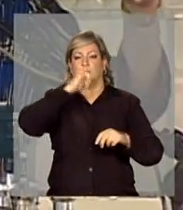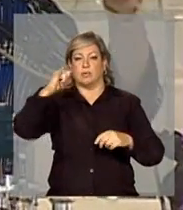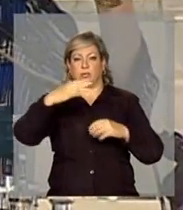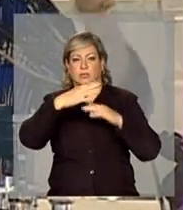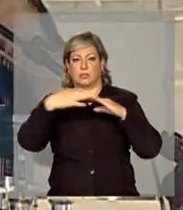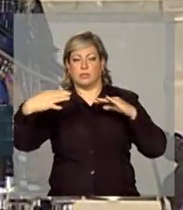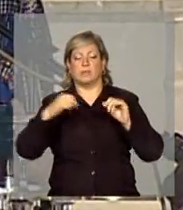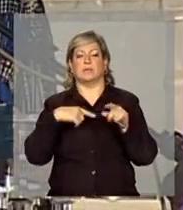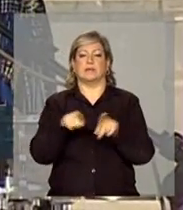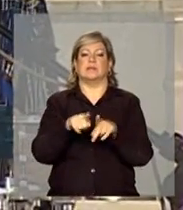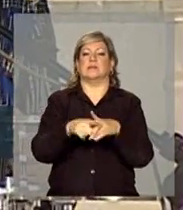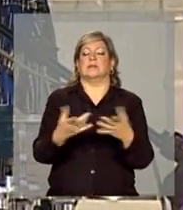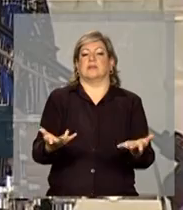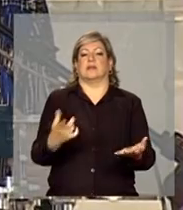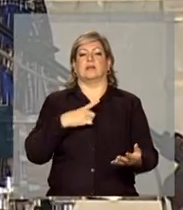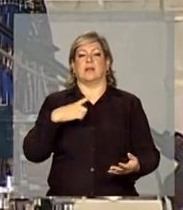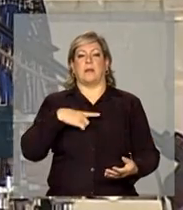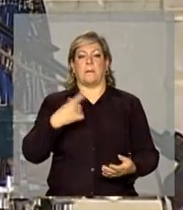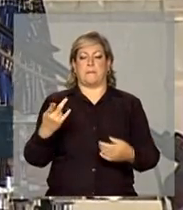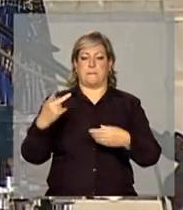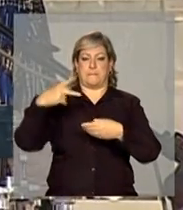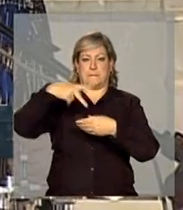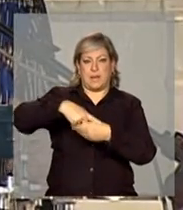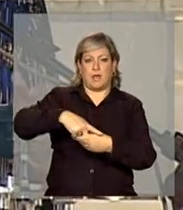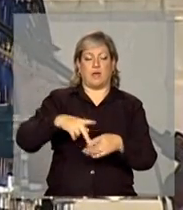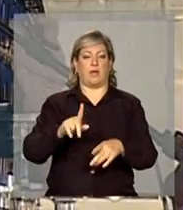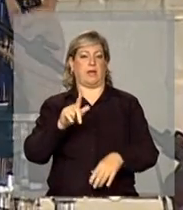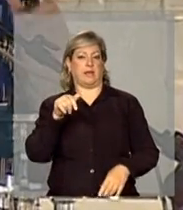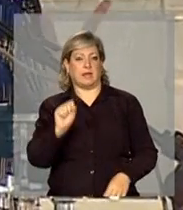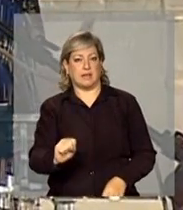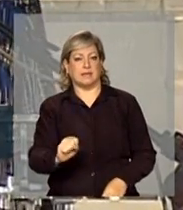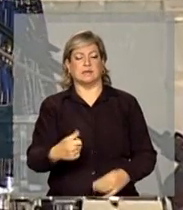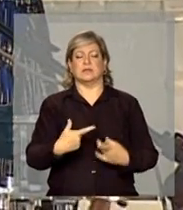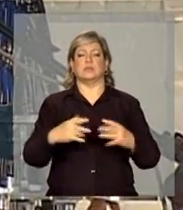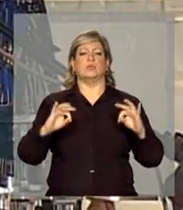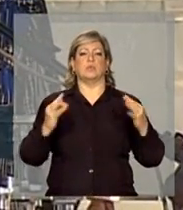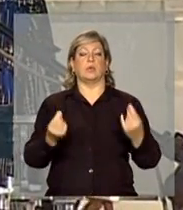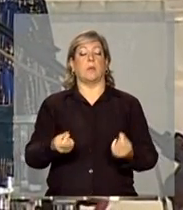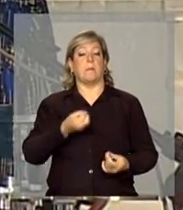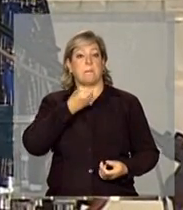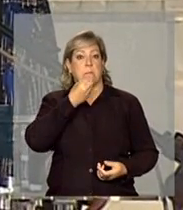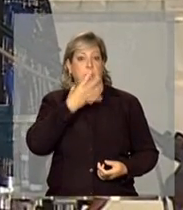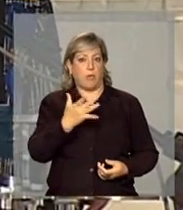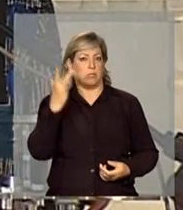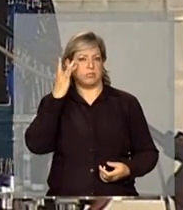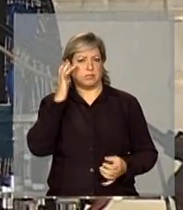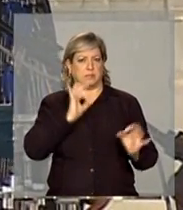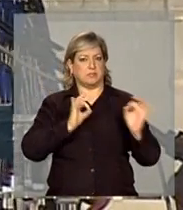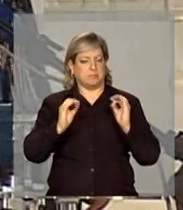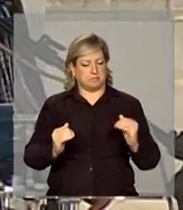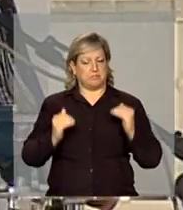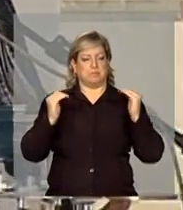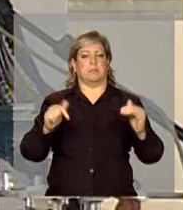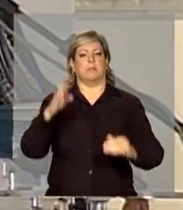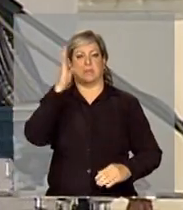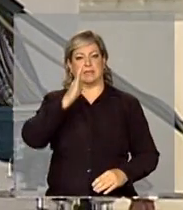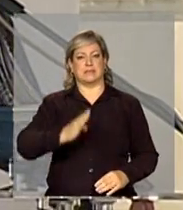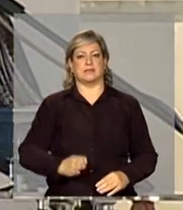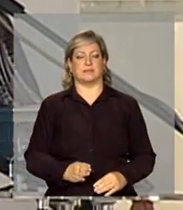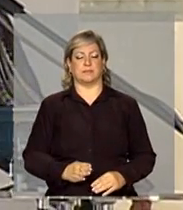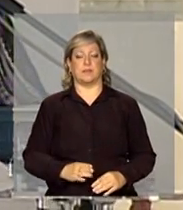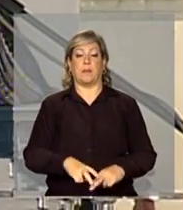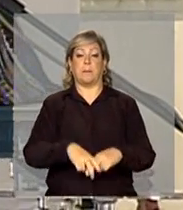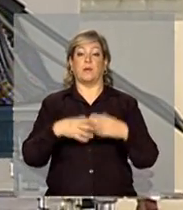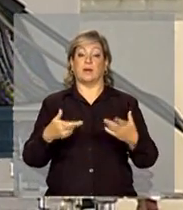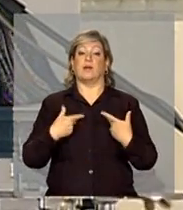do petróleo, do gás, nos dá uma grande vantagem estratégica. Por isso,